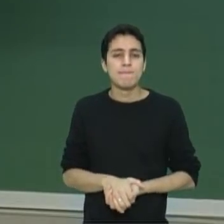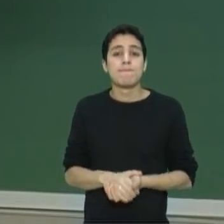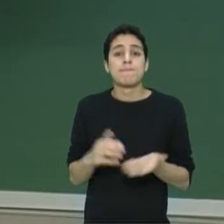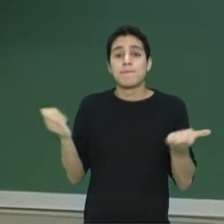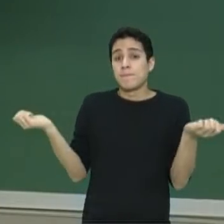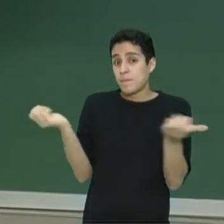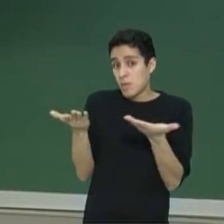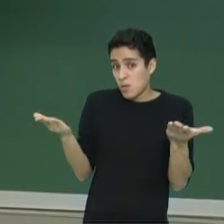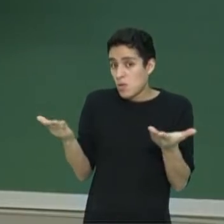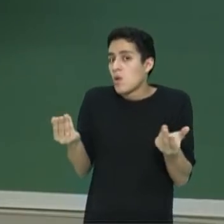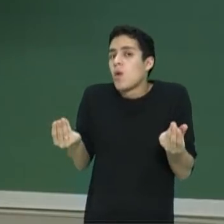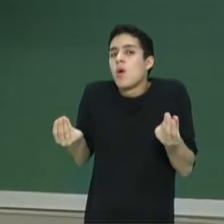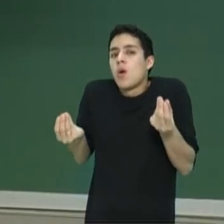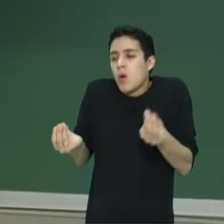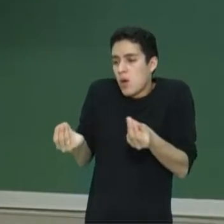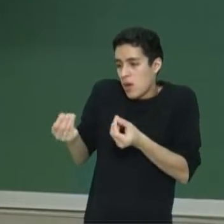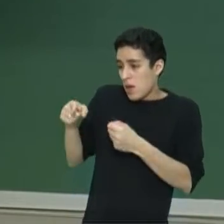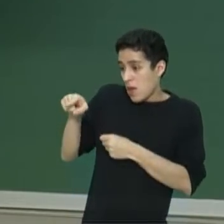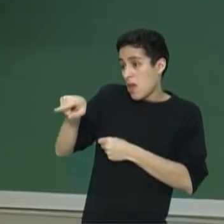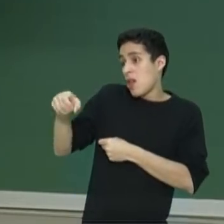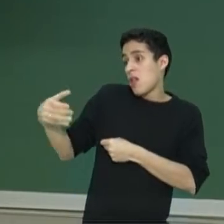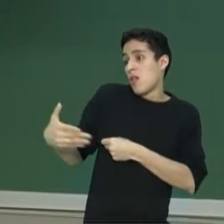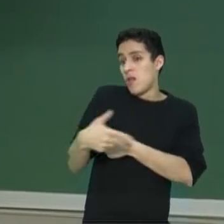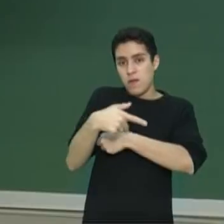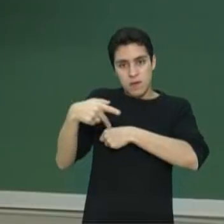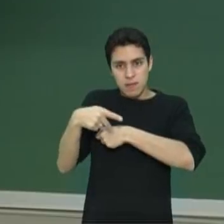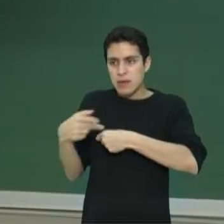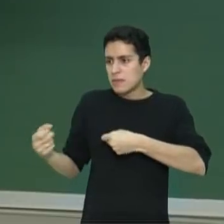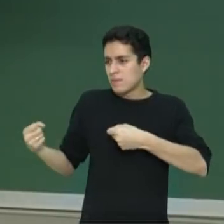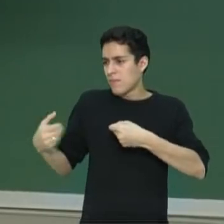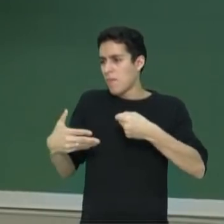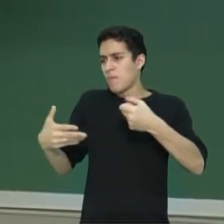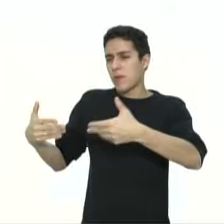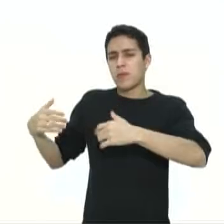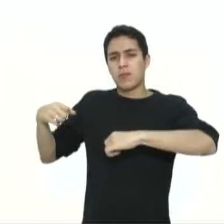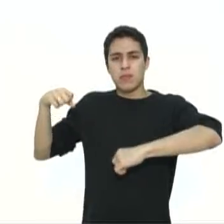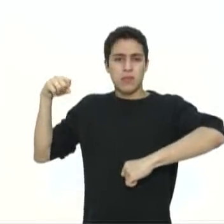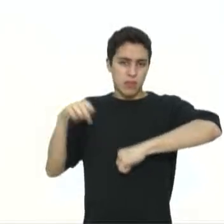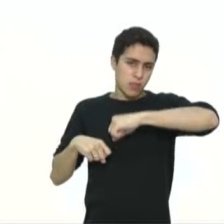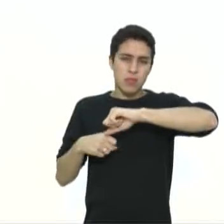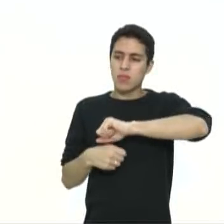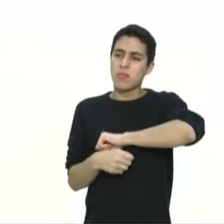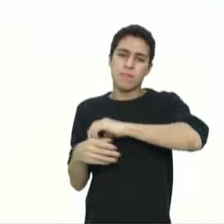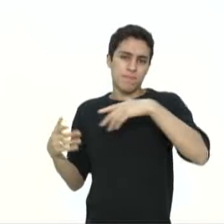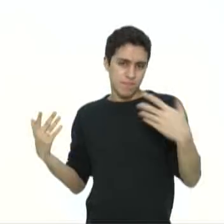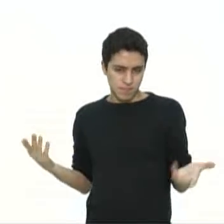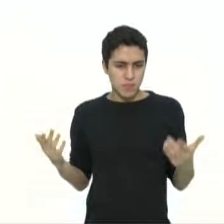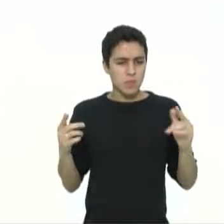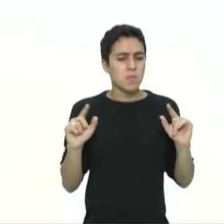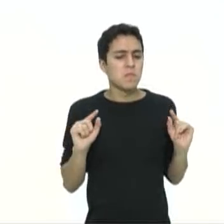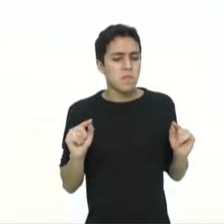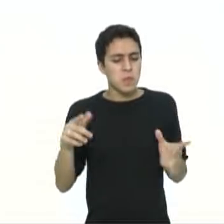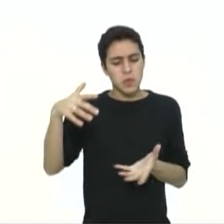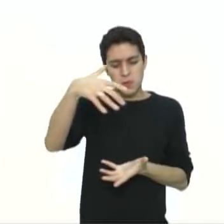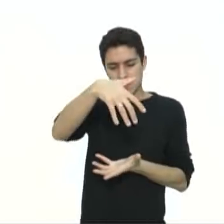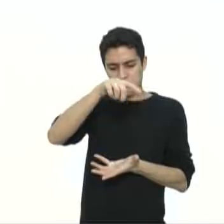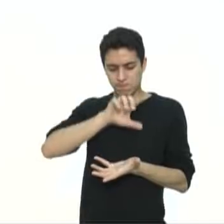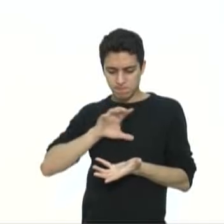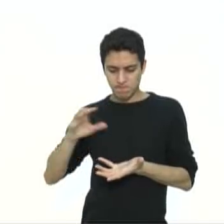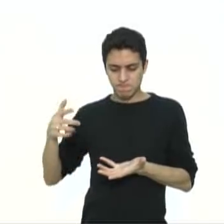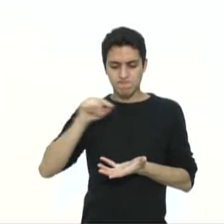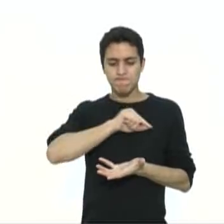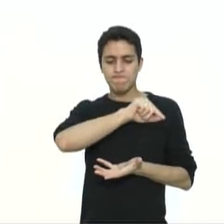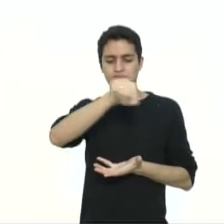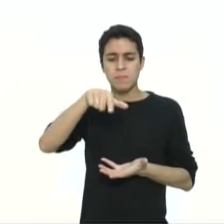Hoje esses países são chamados dos novos países industrializados, né? Nós temos em todos os continentes praticamente os novos